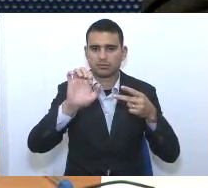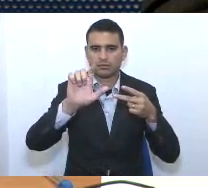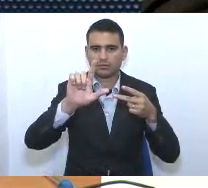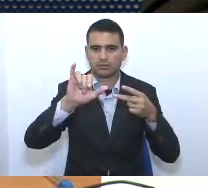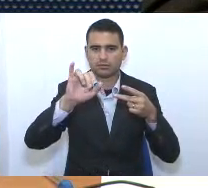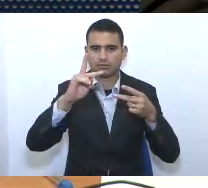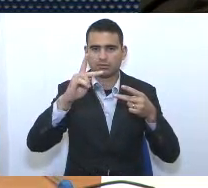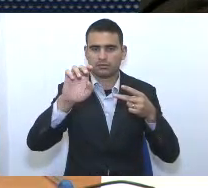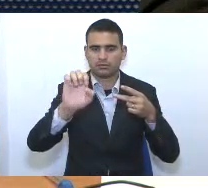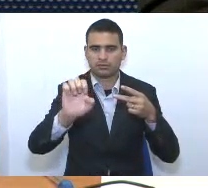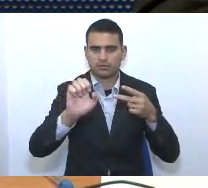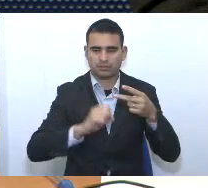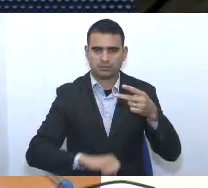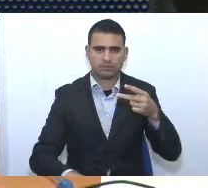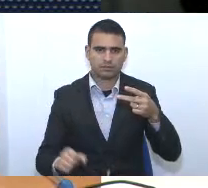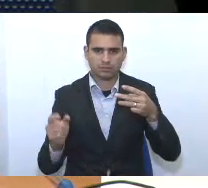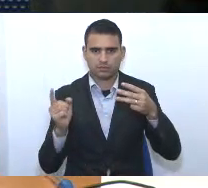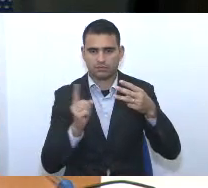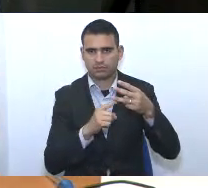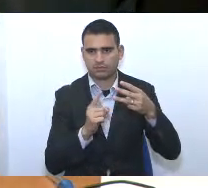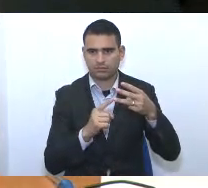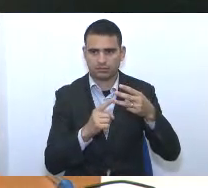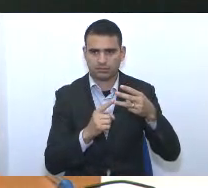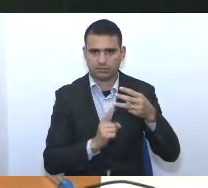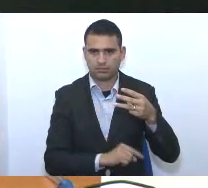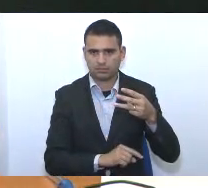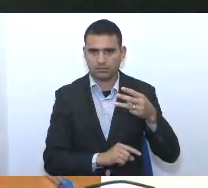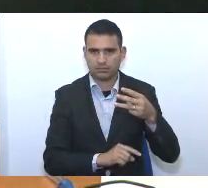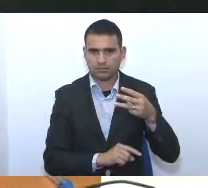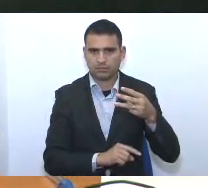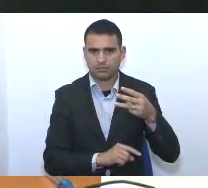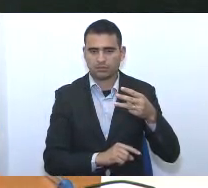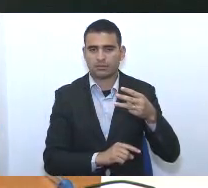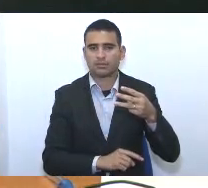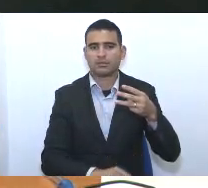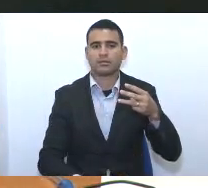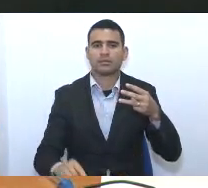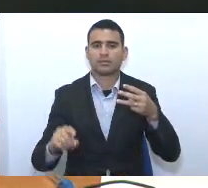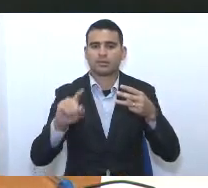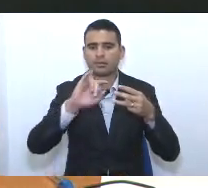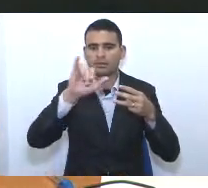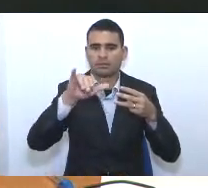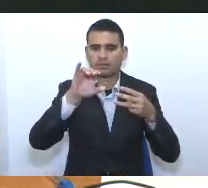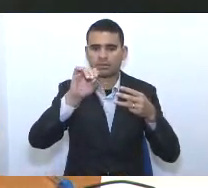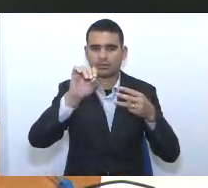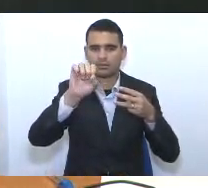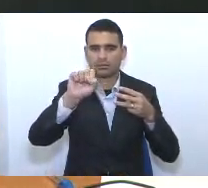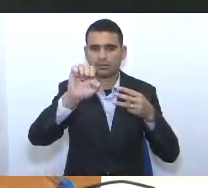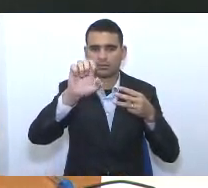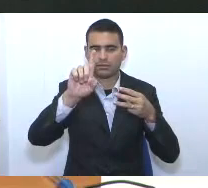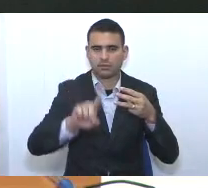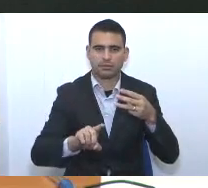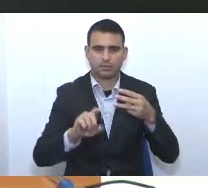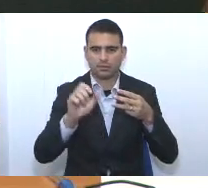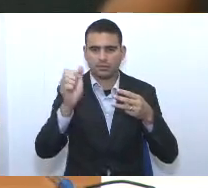meu assessor também, o doutor Rogério Azo, que viesse compor a mesa, por